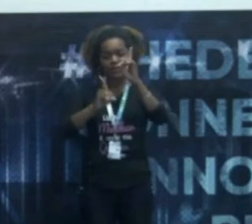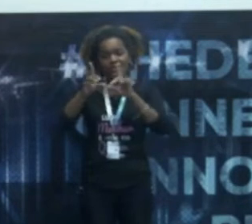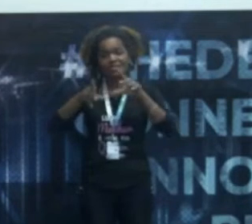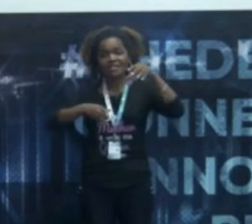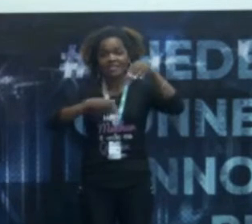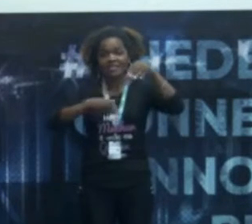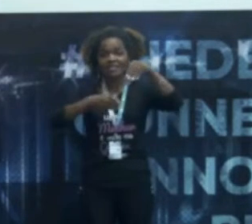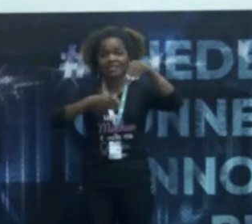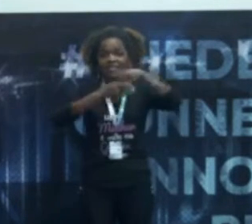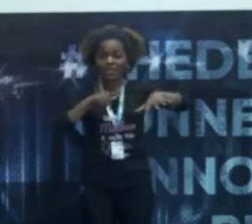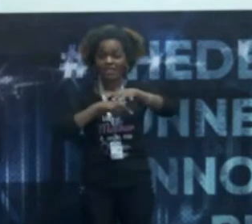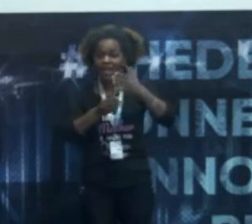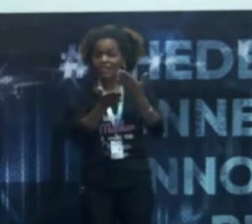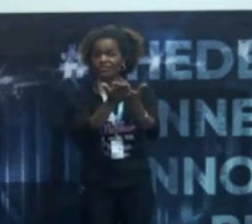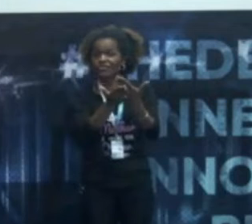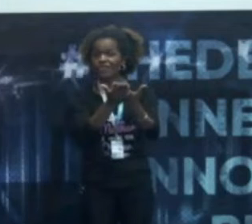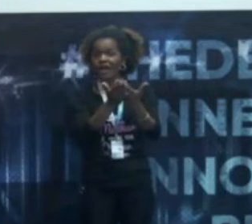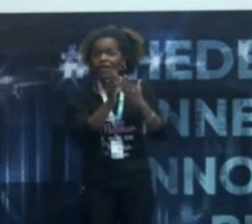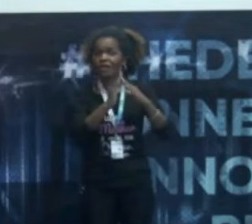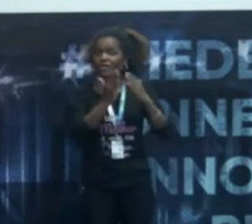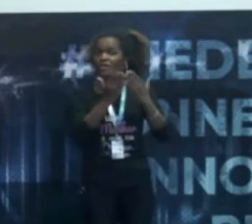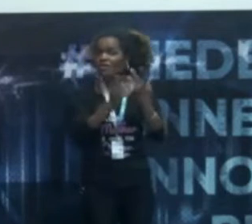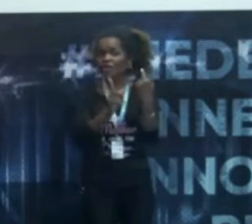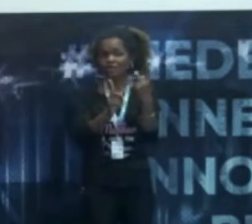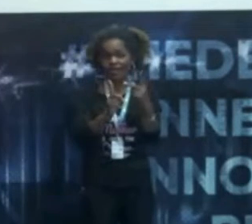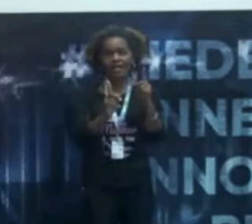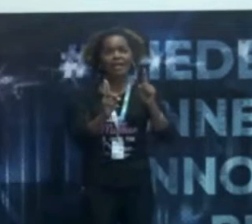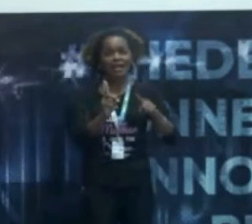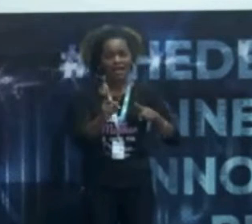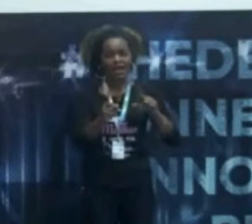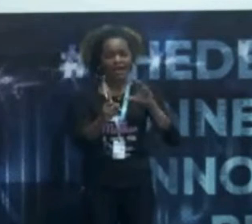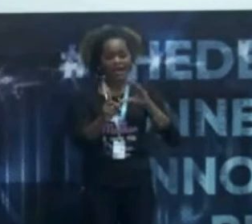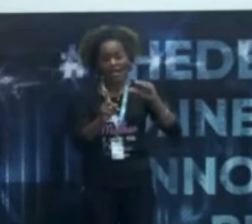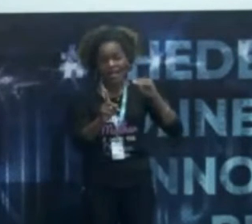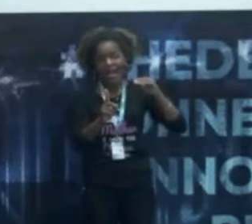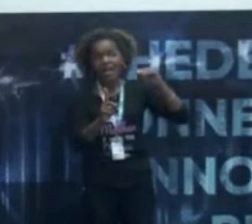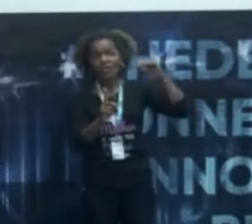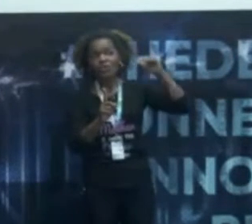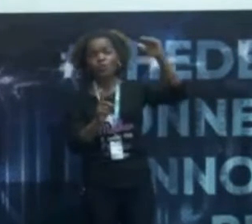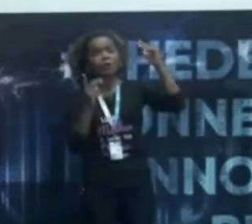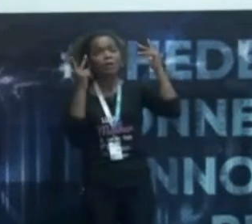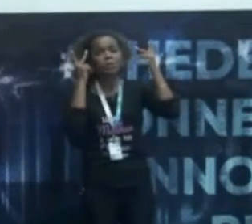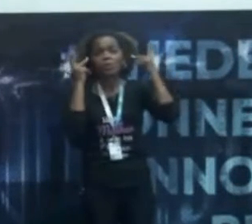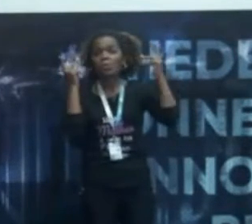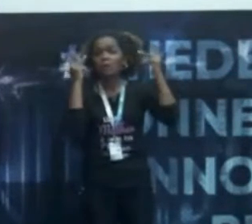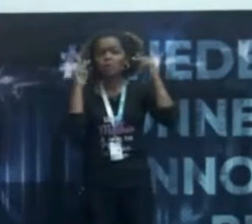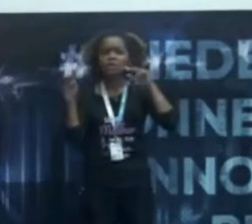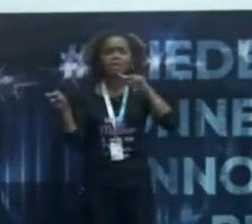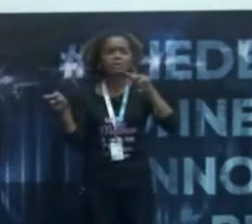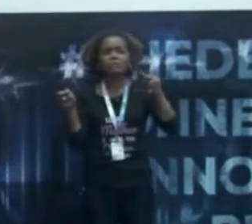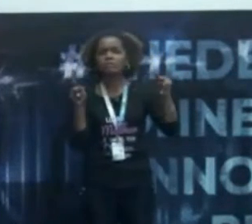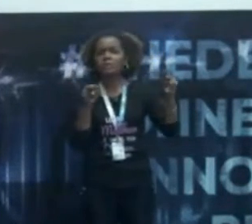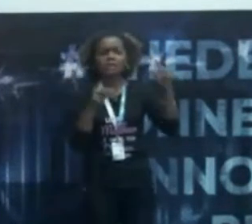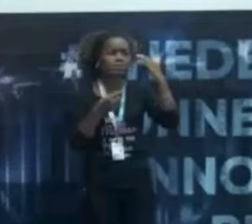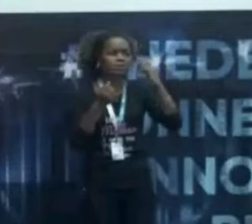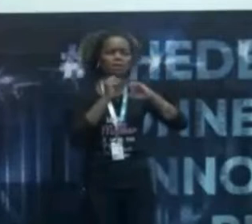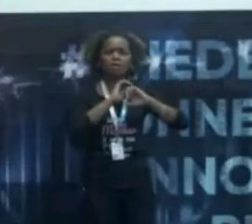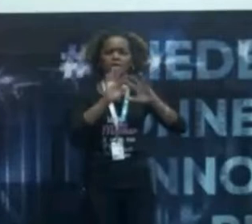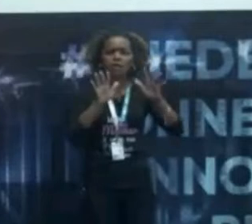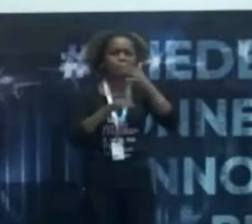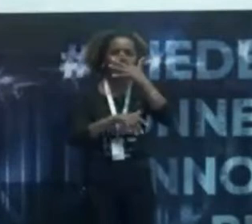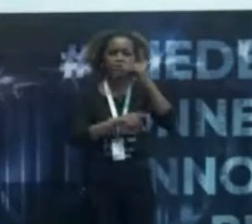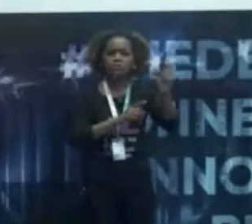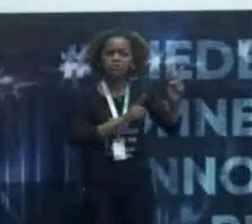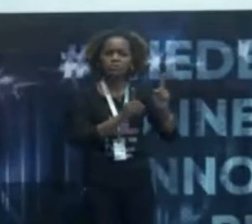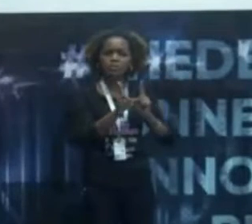ele, ele adulto, com certeza vai ser uma coisa muito natural para ele entender que aquelas pessoas têm que estar com ele dentro